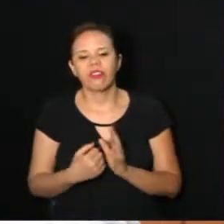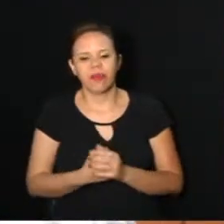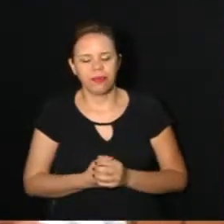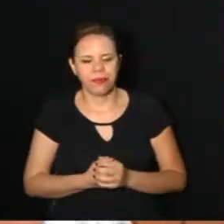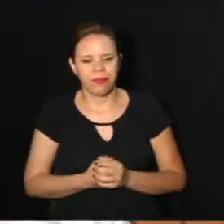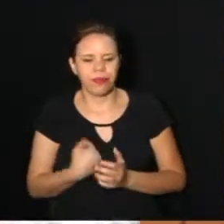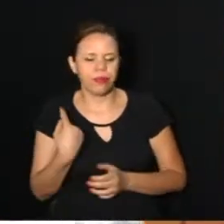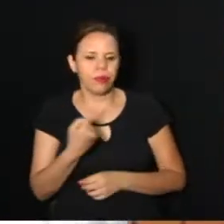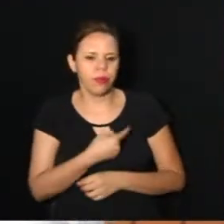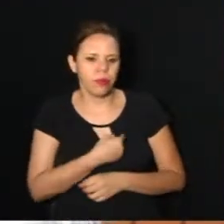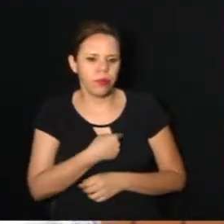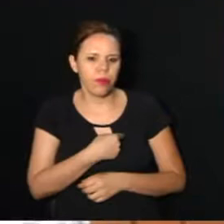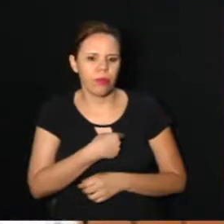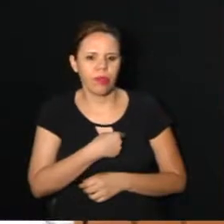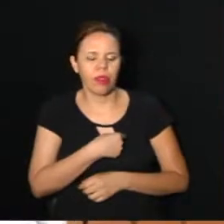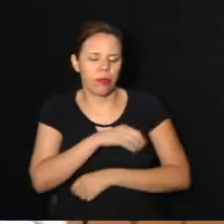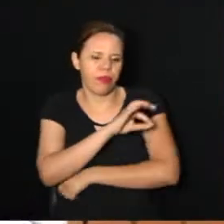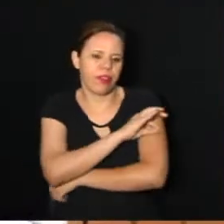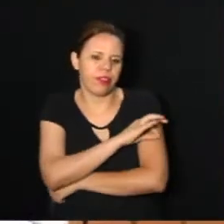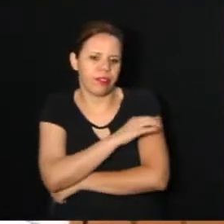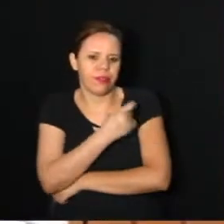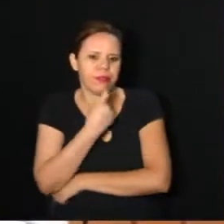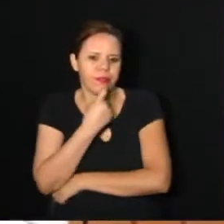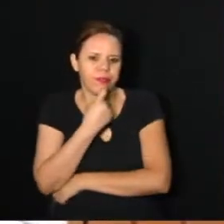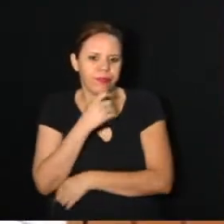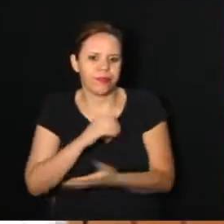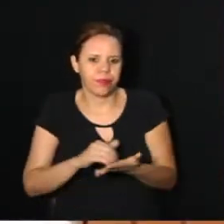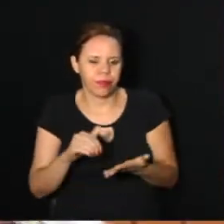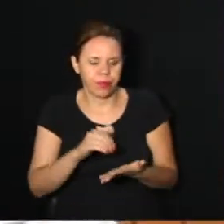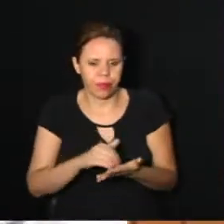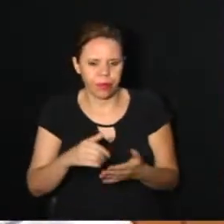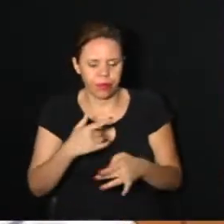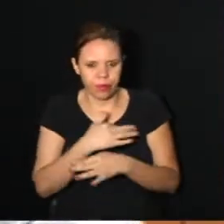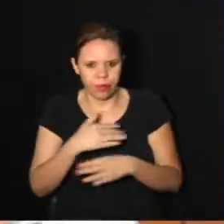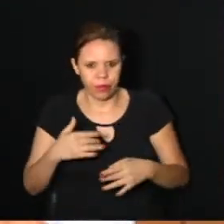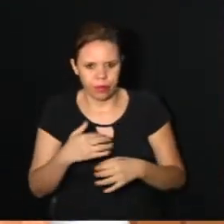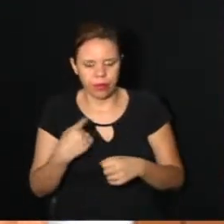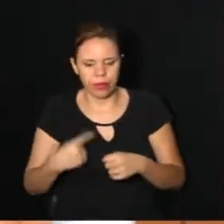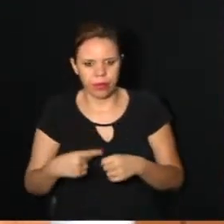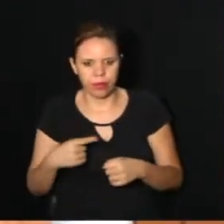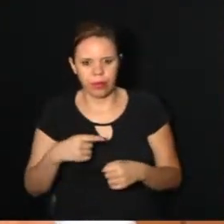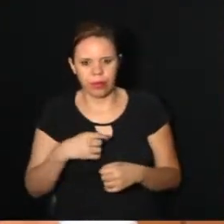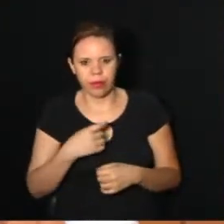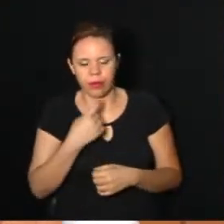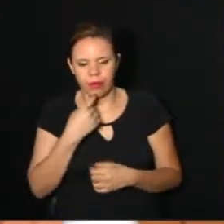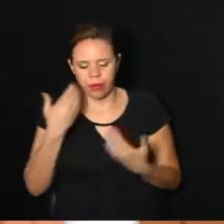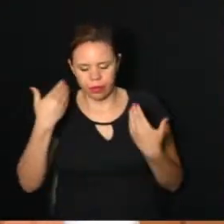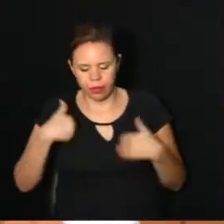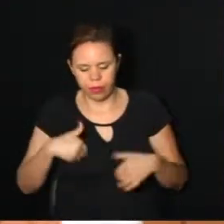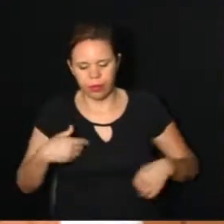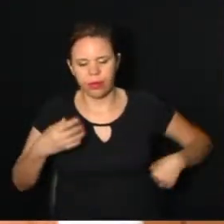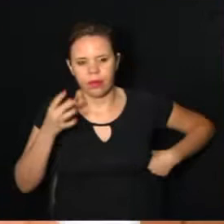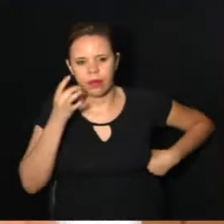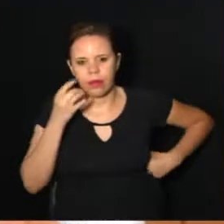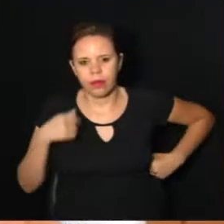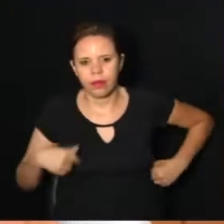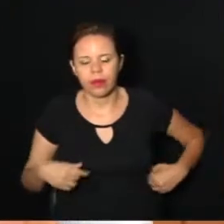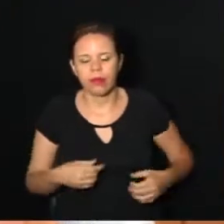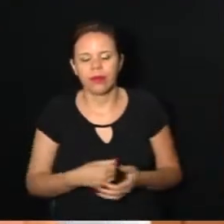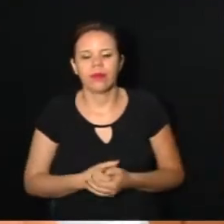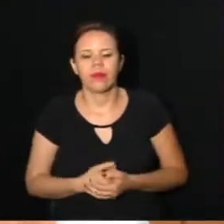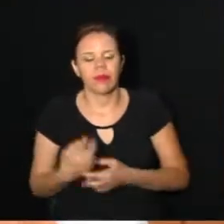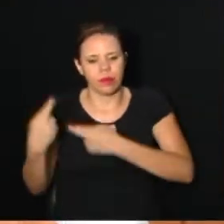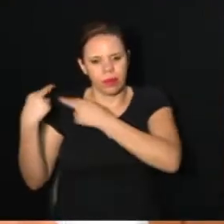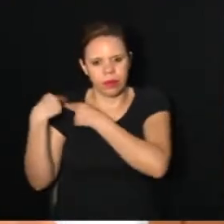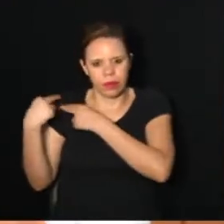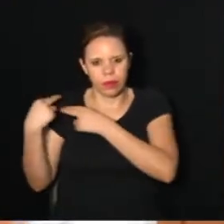que nós, Prefeitura de Campinas, nós, secretário de urbanismo, né, me faço presente, me faço